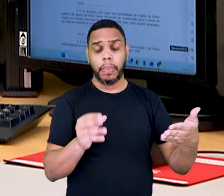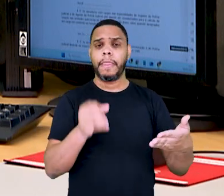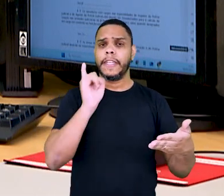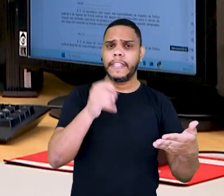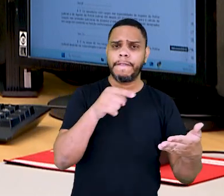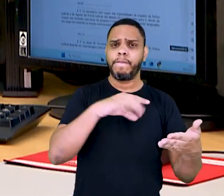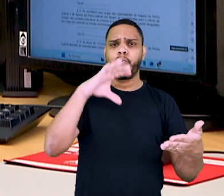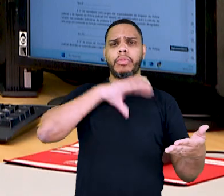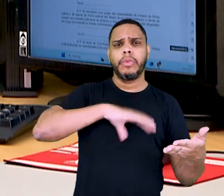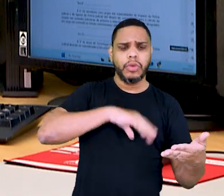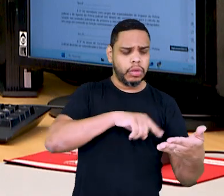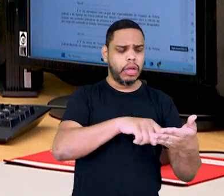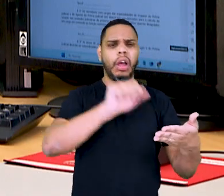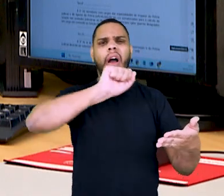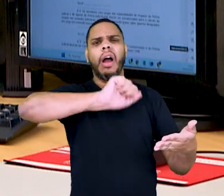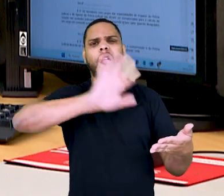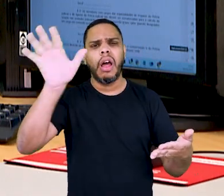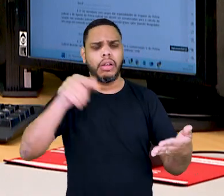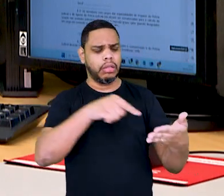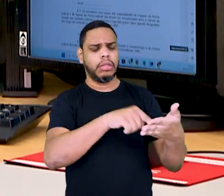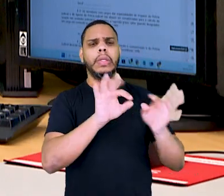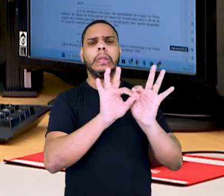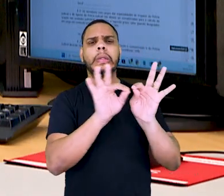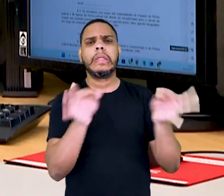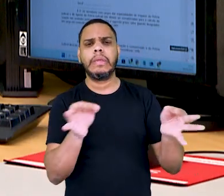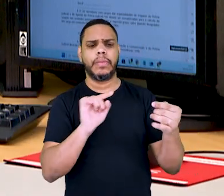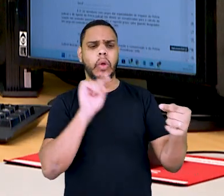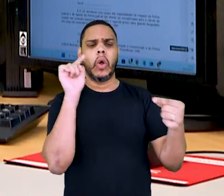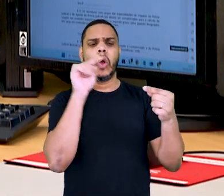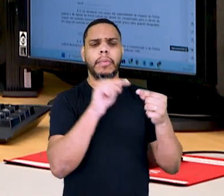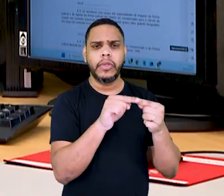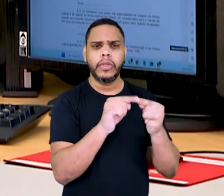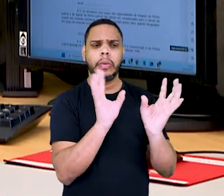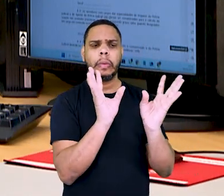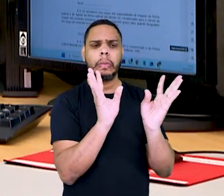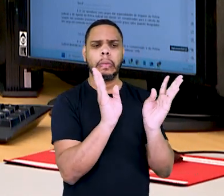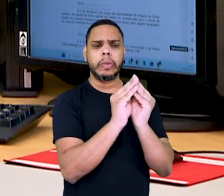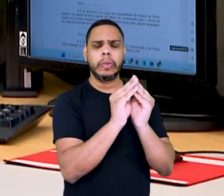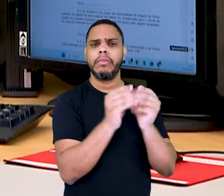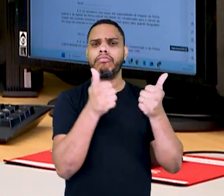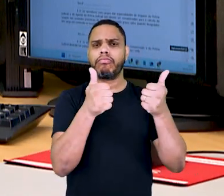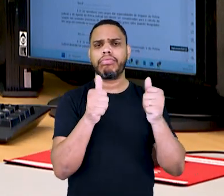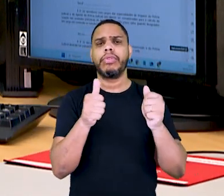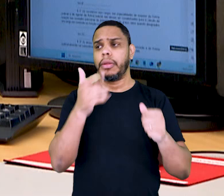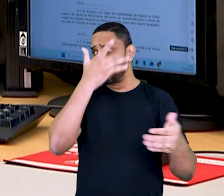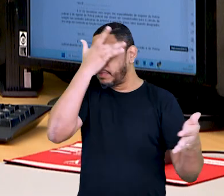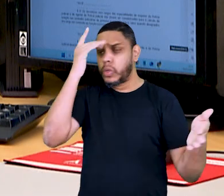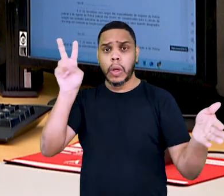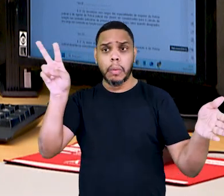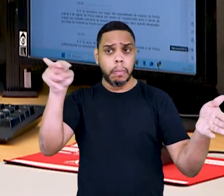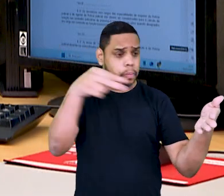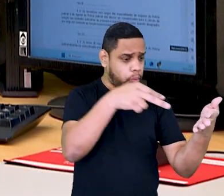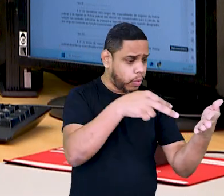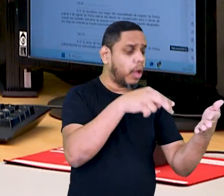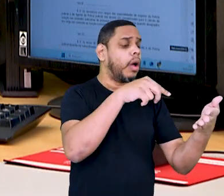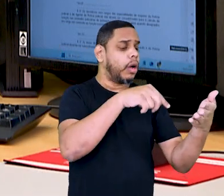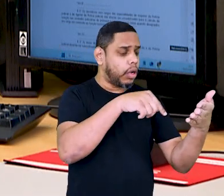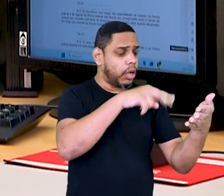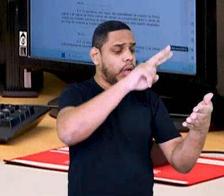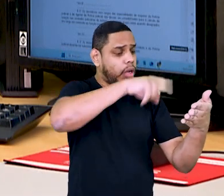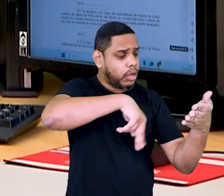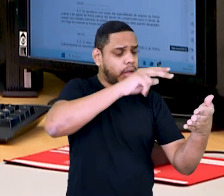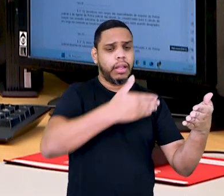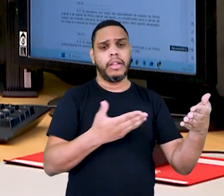mais clara, objetiva, com certeza você ajuda as pessoas, principalmente aquelas que não têm